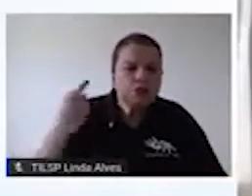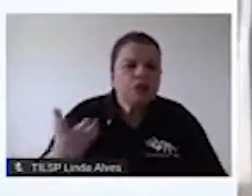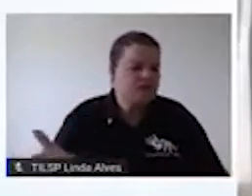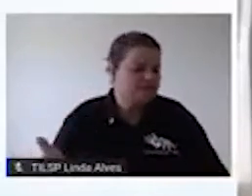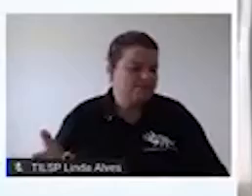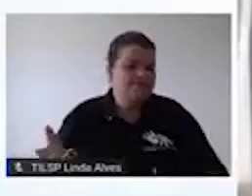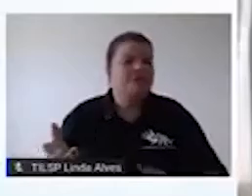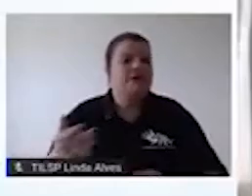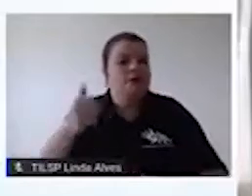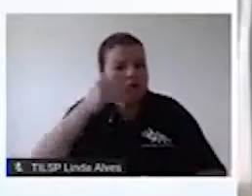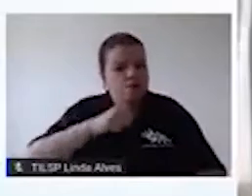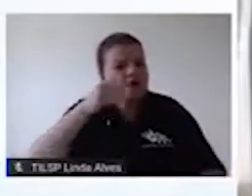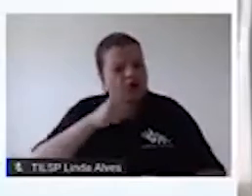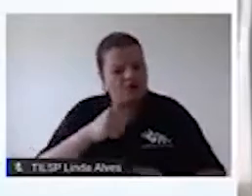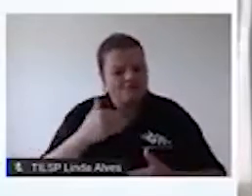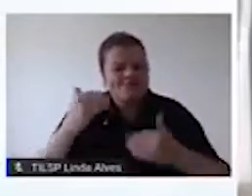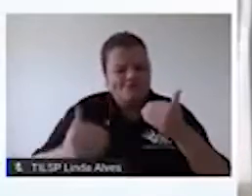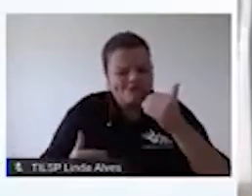mais